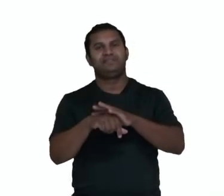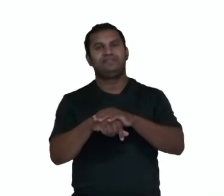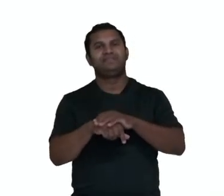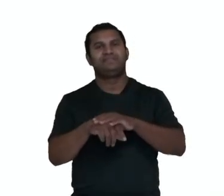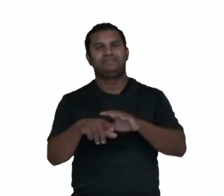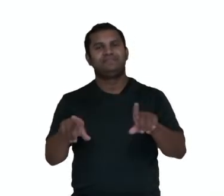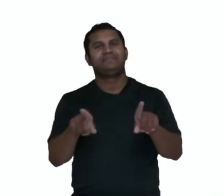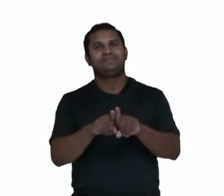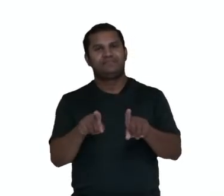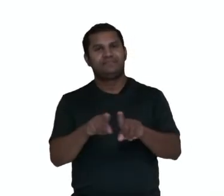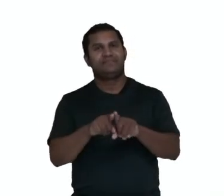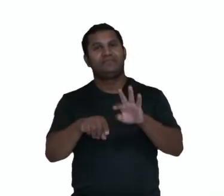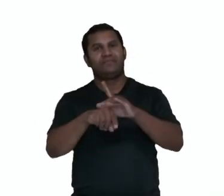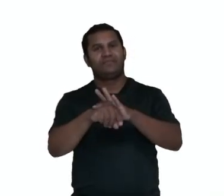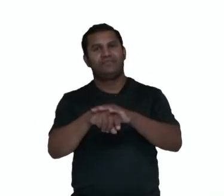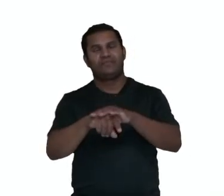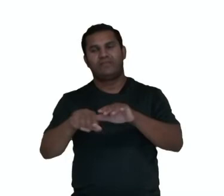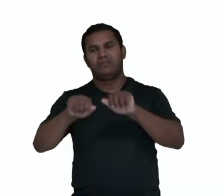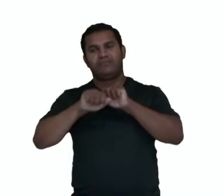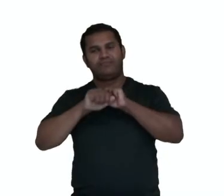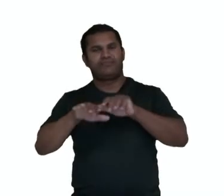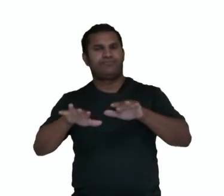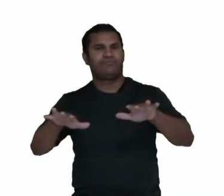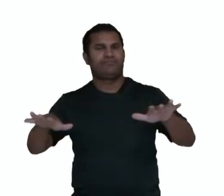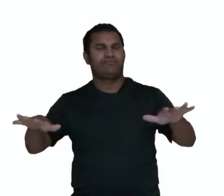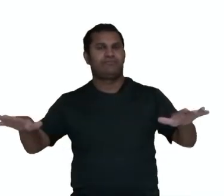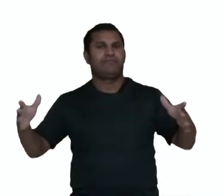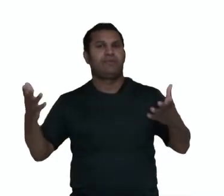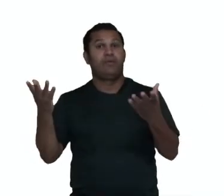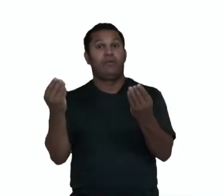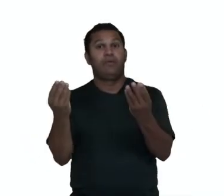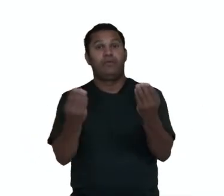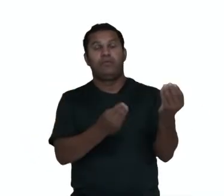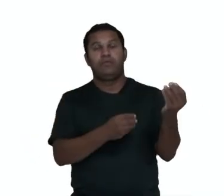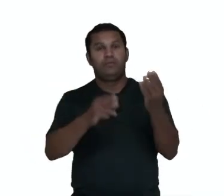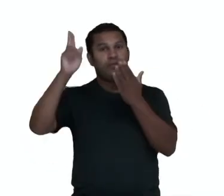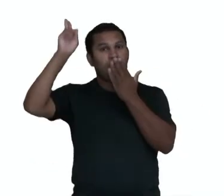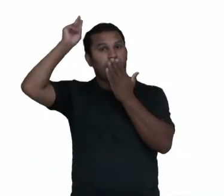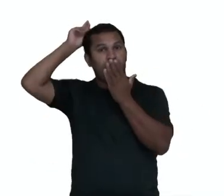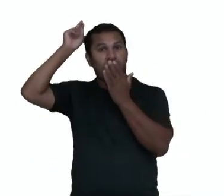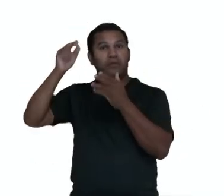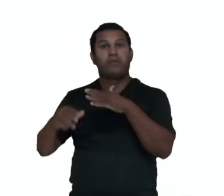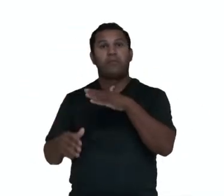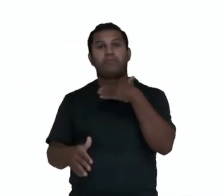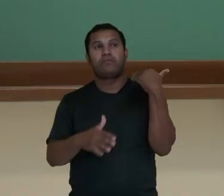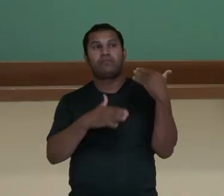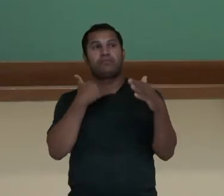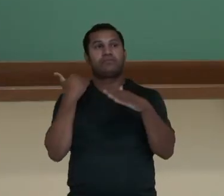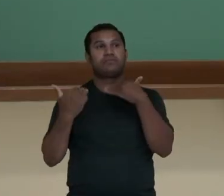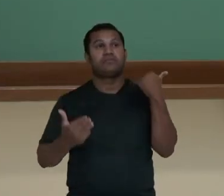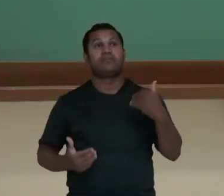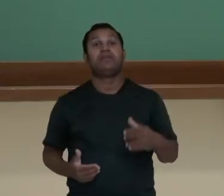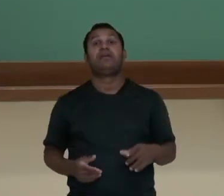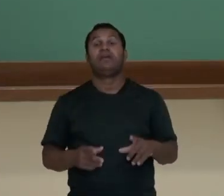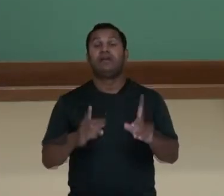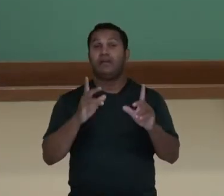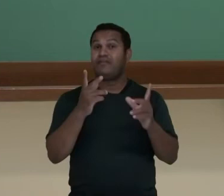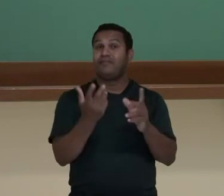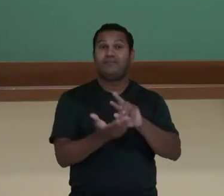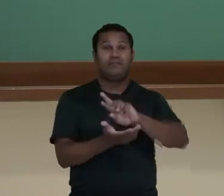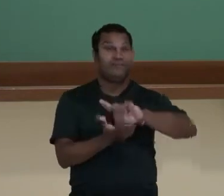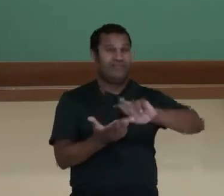importante, né? As doenças trazidas pelos europeus para o continente americano vai dizimar